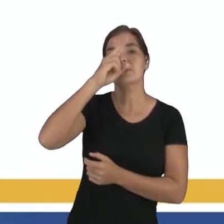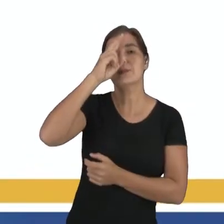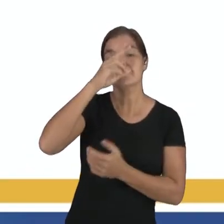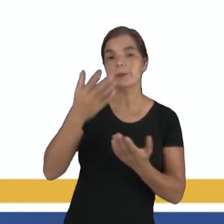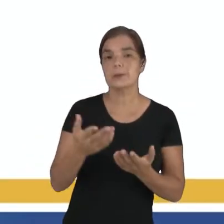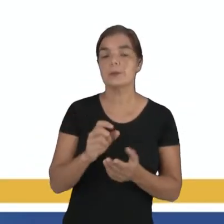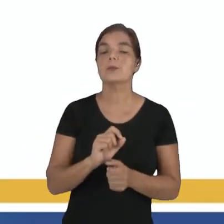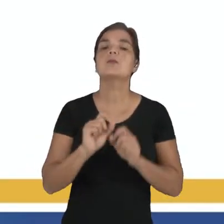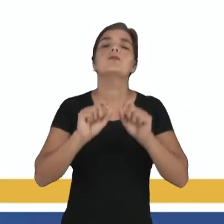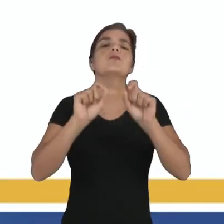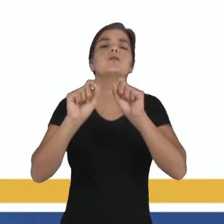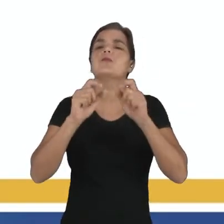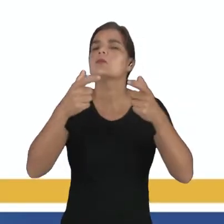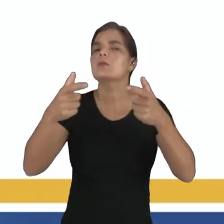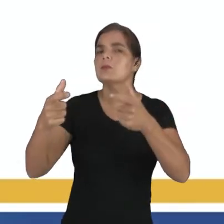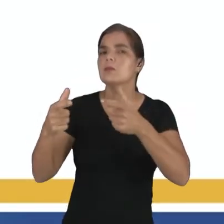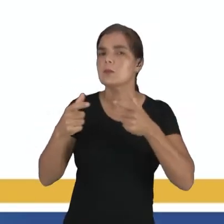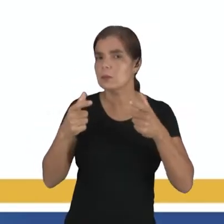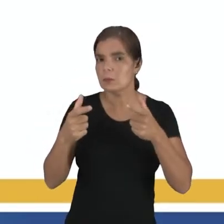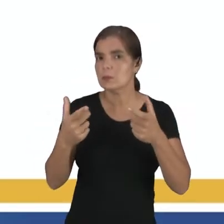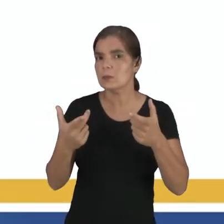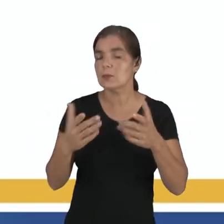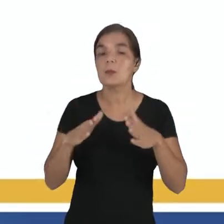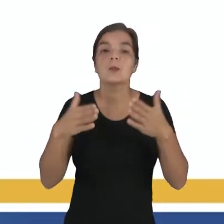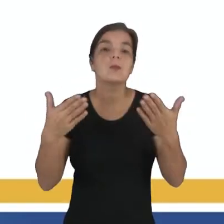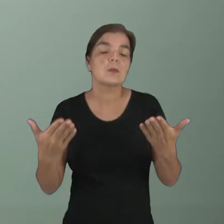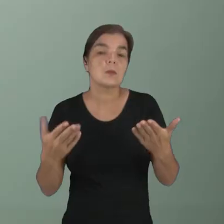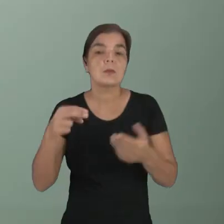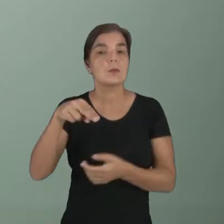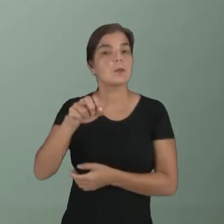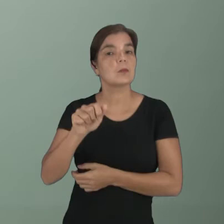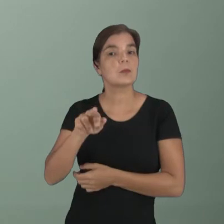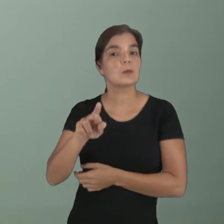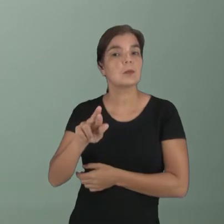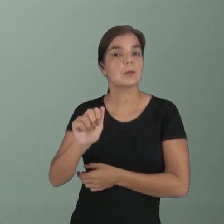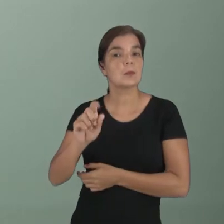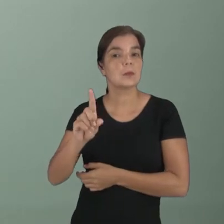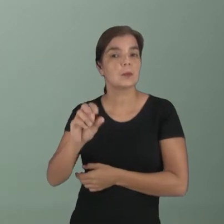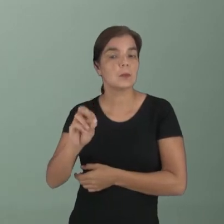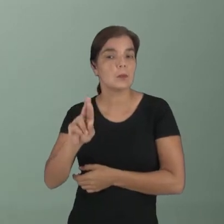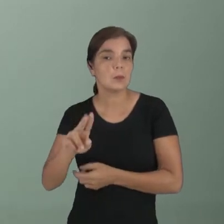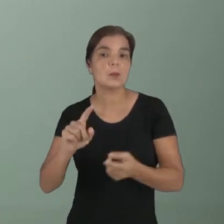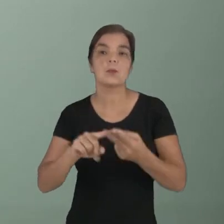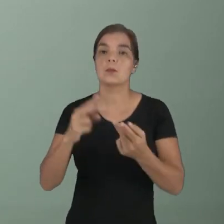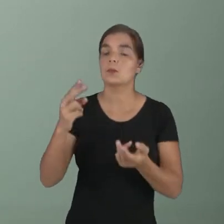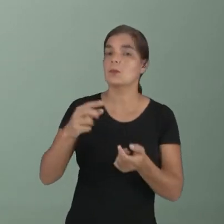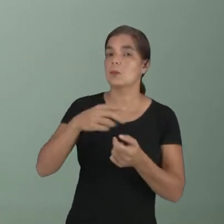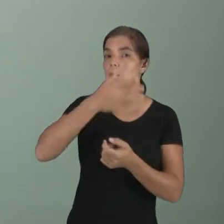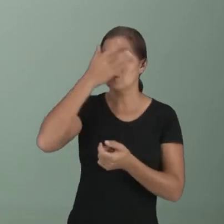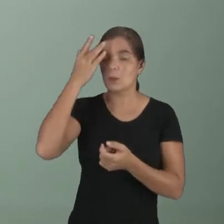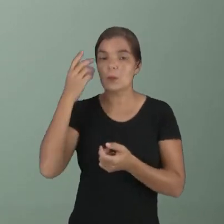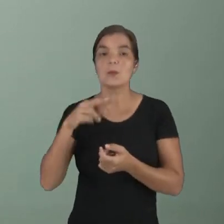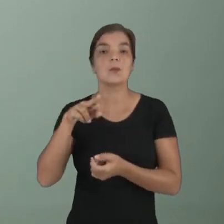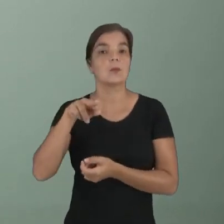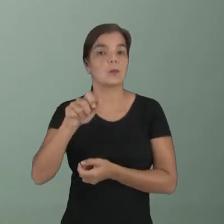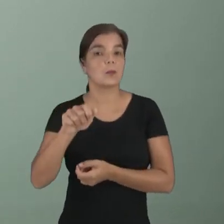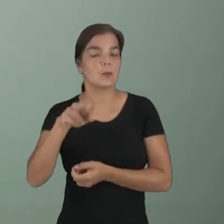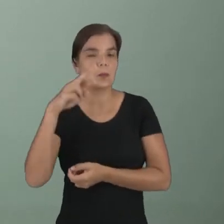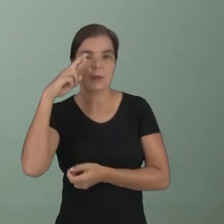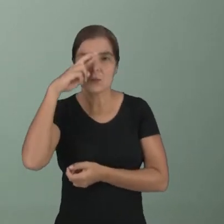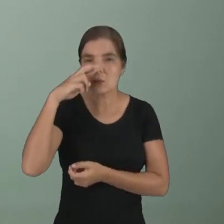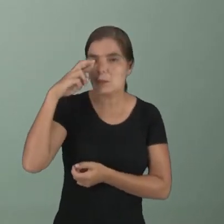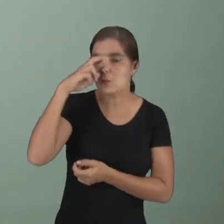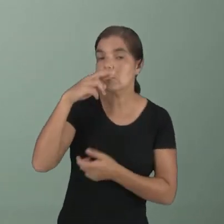história? Em que ambiente? Em que espaço? Qual é o narrador? Narrador personagem? Narrador observador? Então